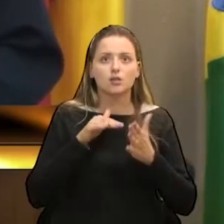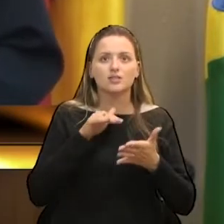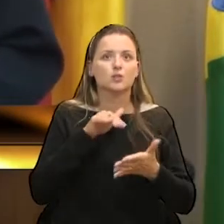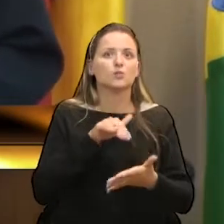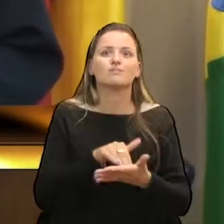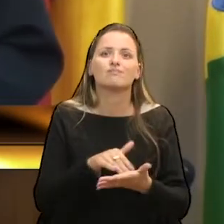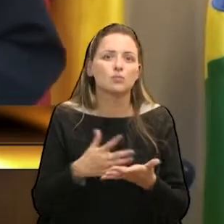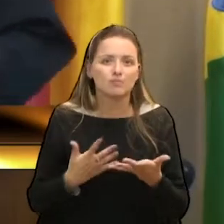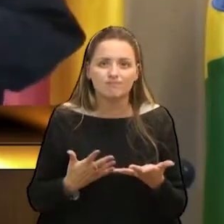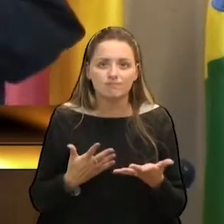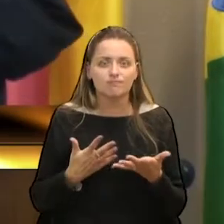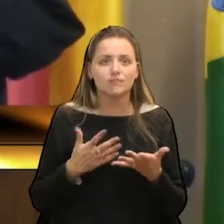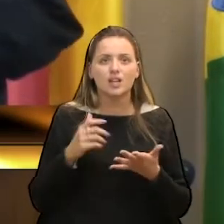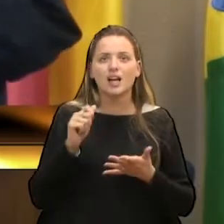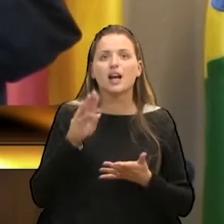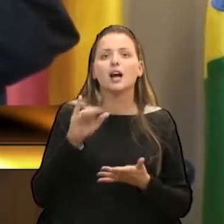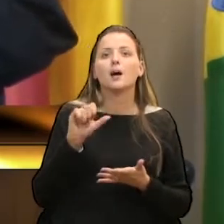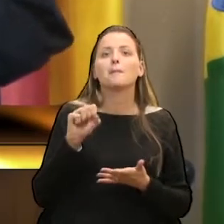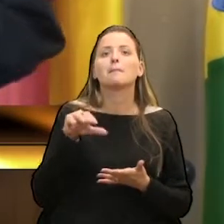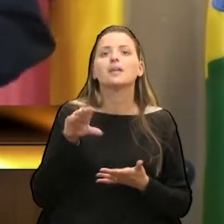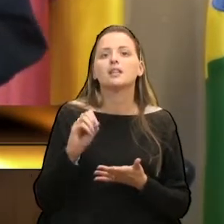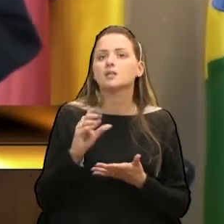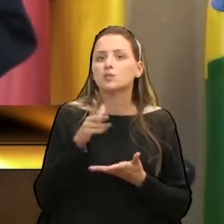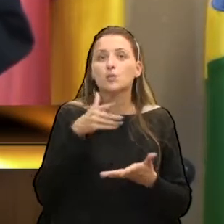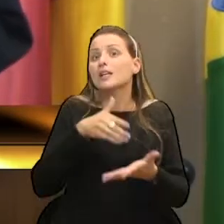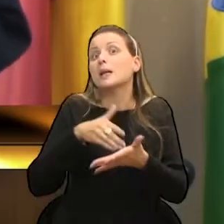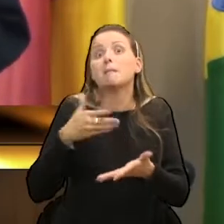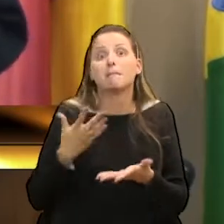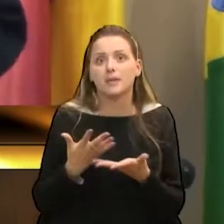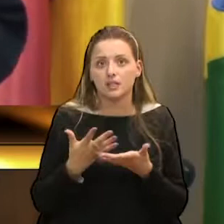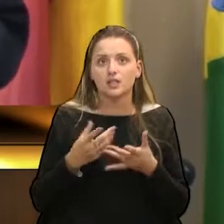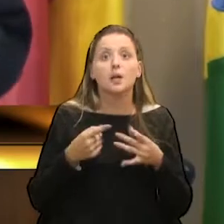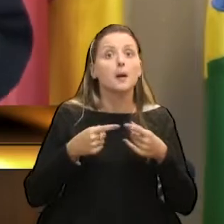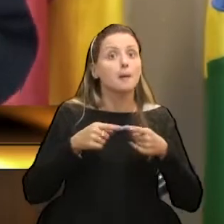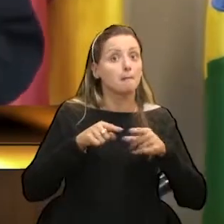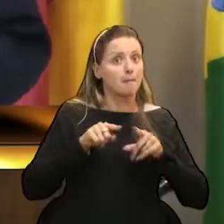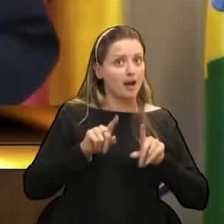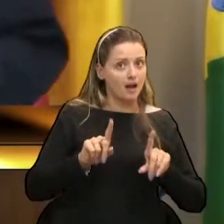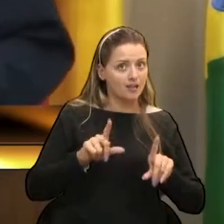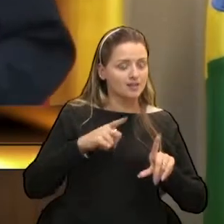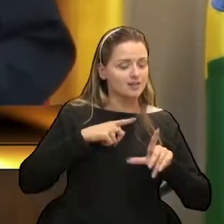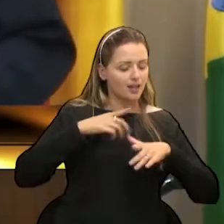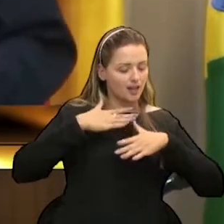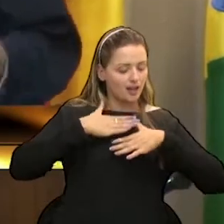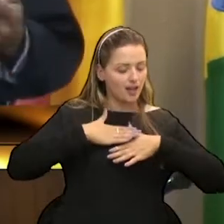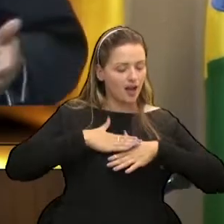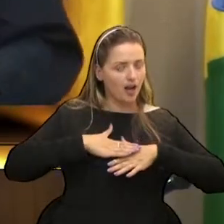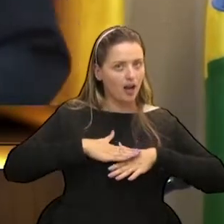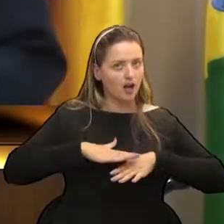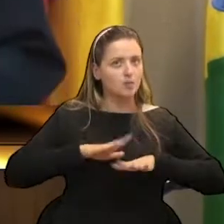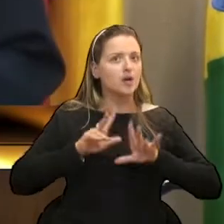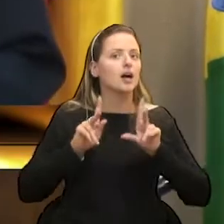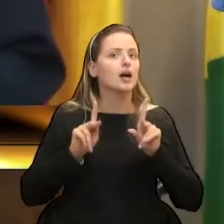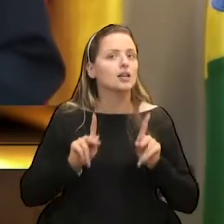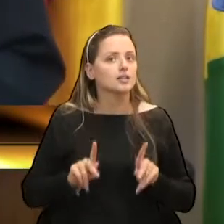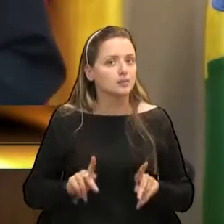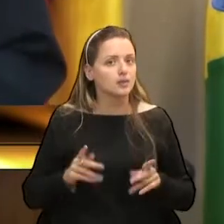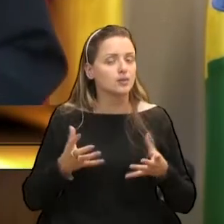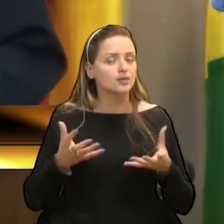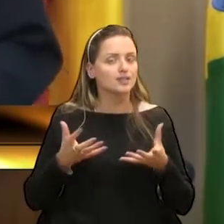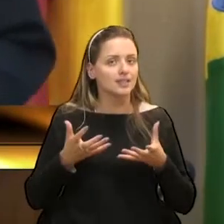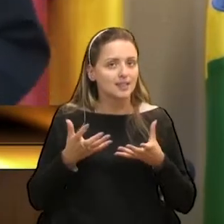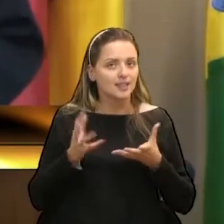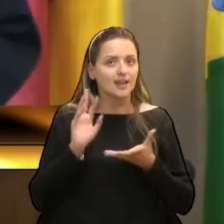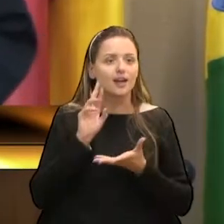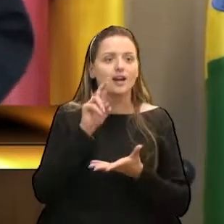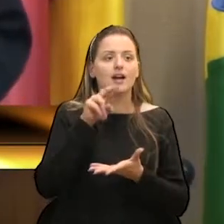mas há um conforto em quem se alia na busca da sua